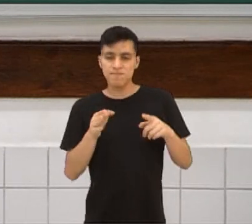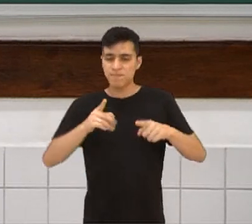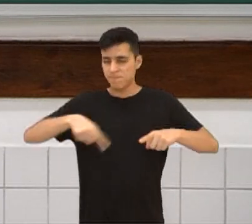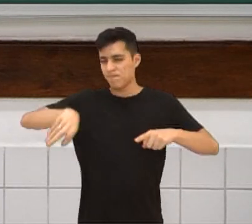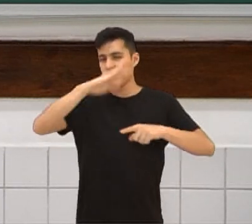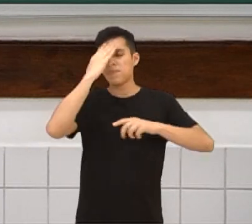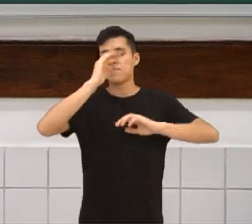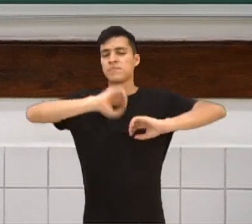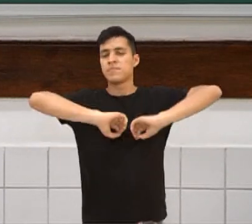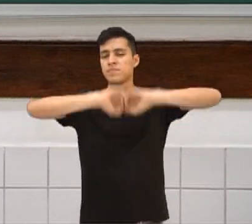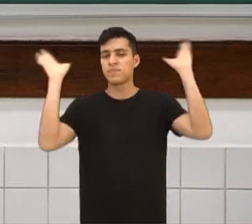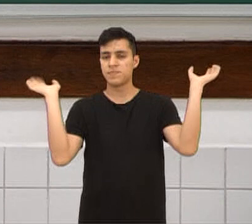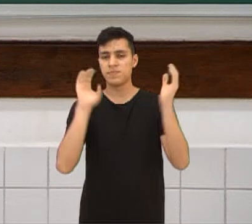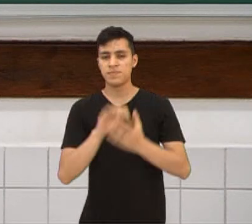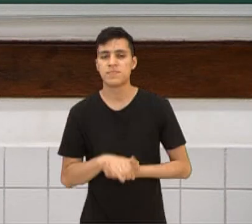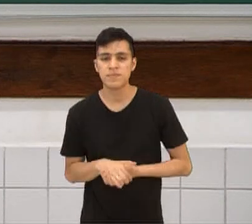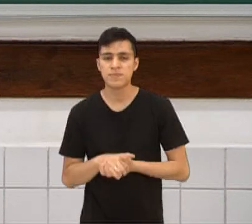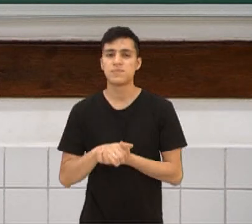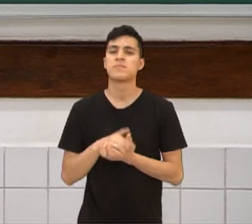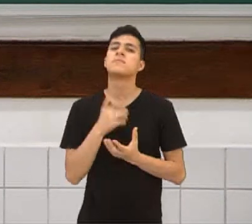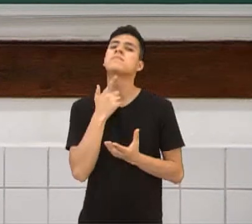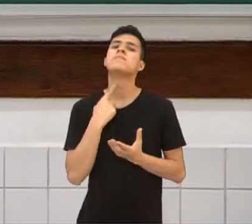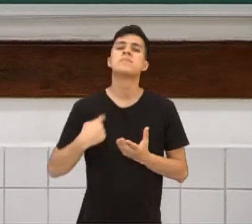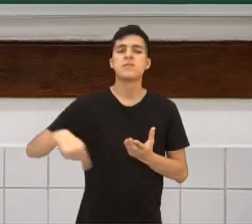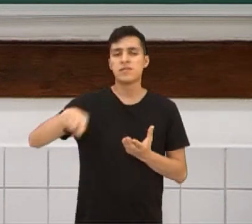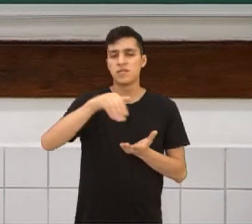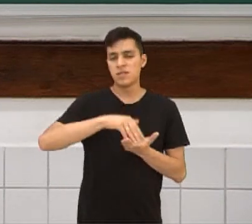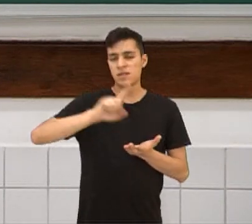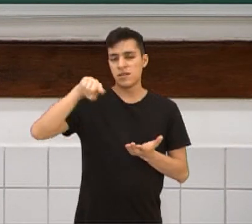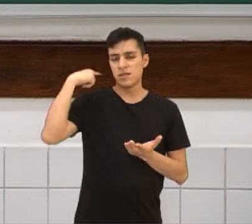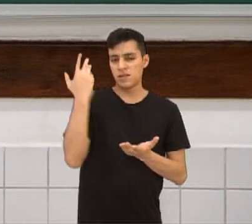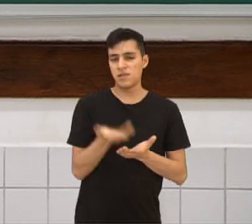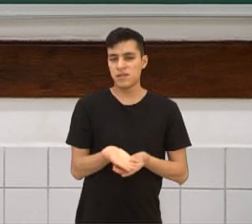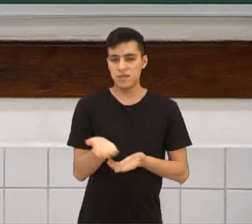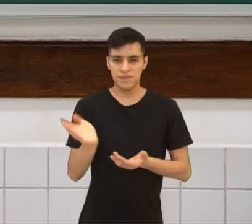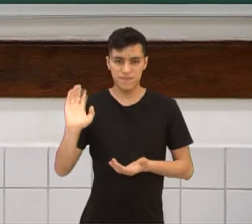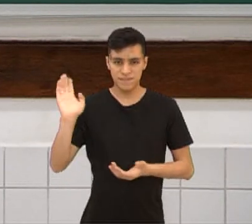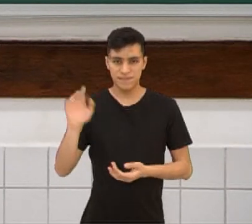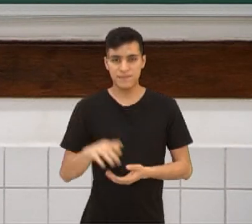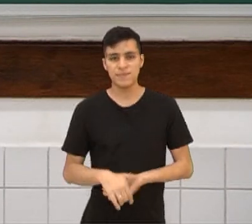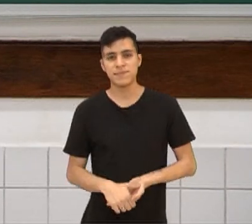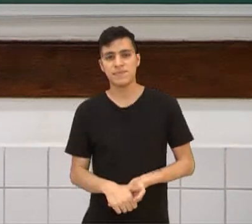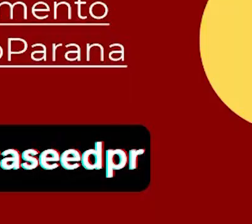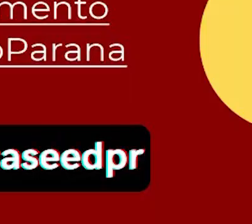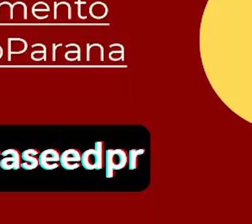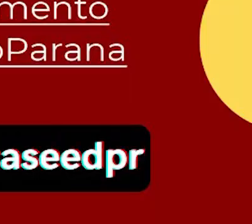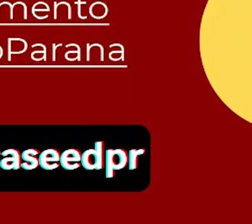ficado muito claro. E, então, é isso. Hasta a próxima classe e tchau!